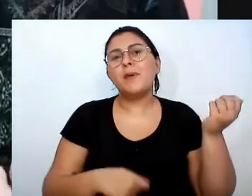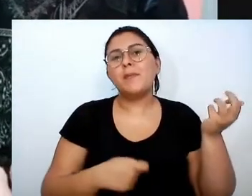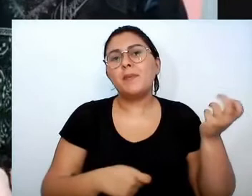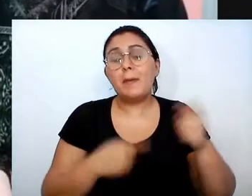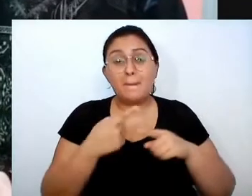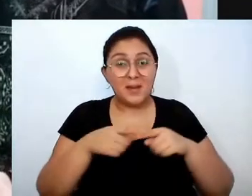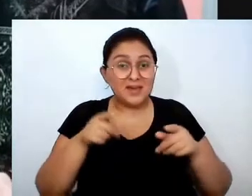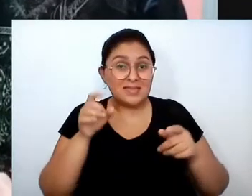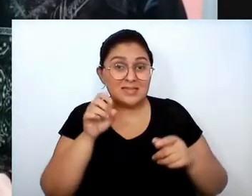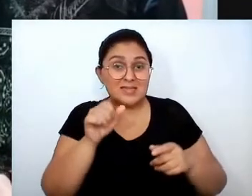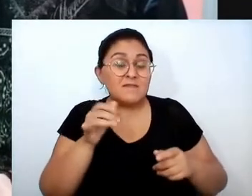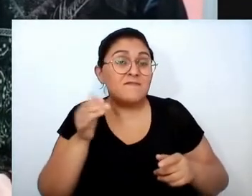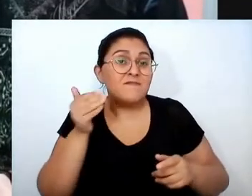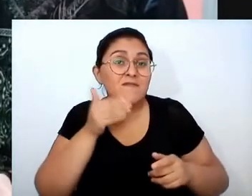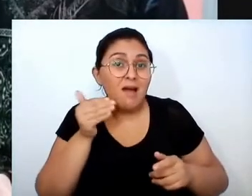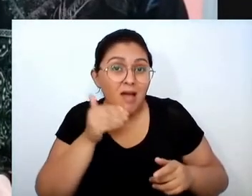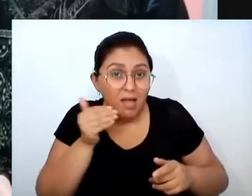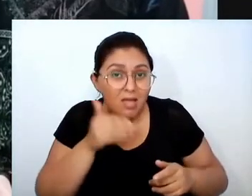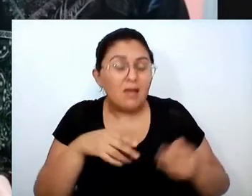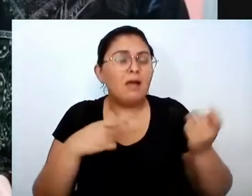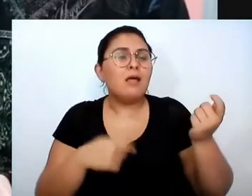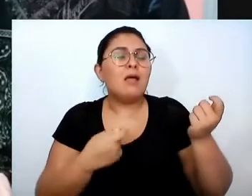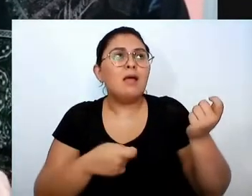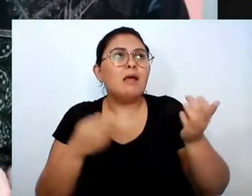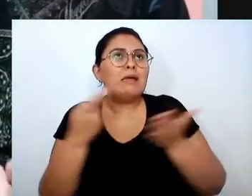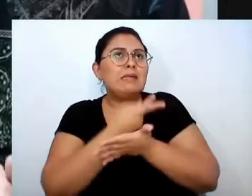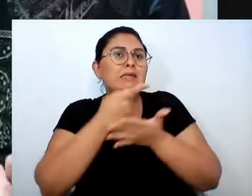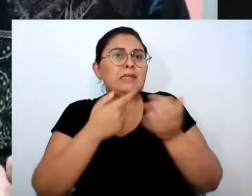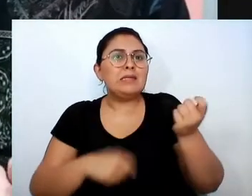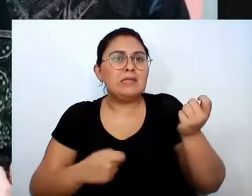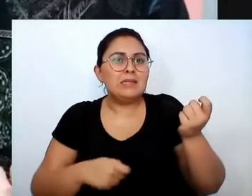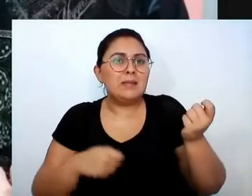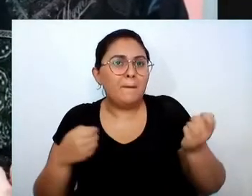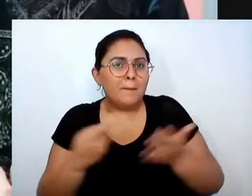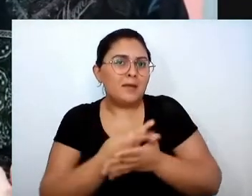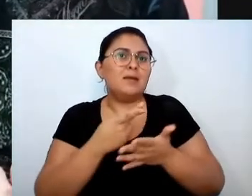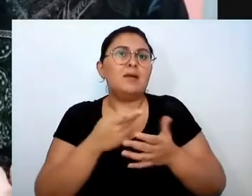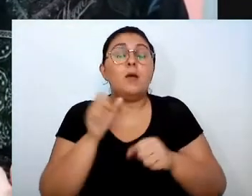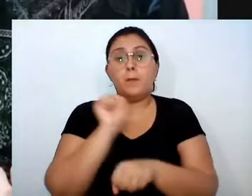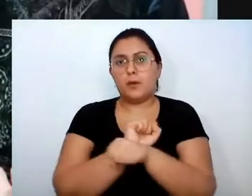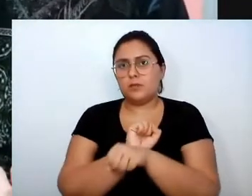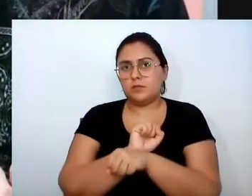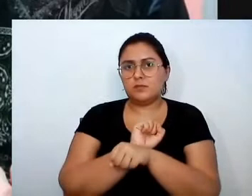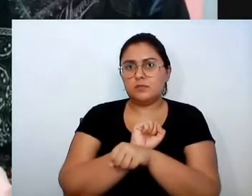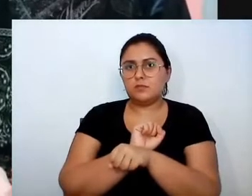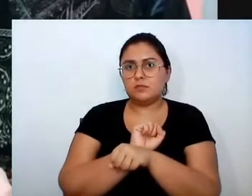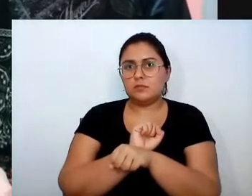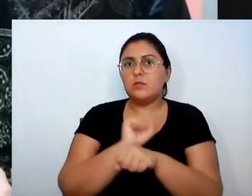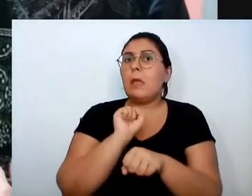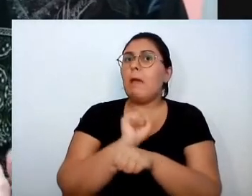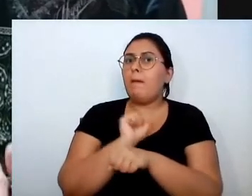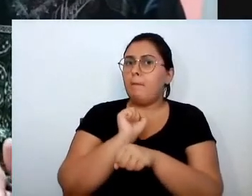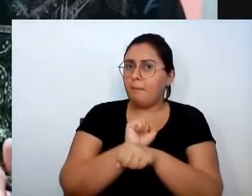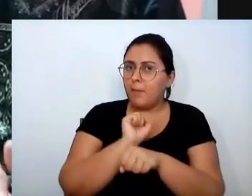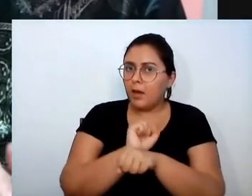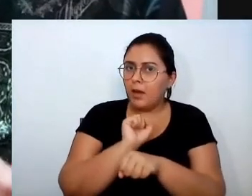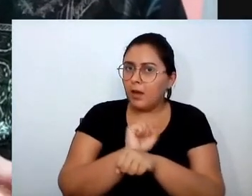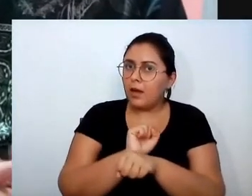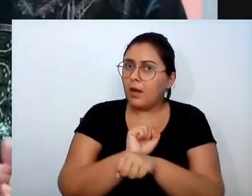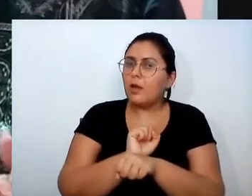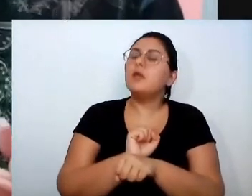tocando, aí eu recorro àquele compasso que eu parei, né, que eu falhei. Aí eu vou sim, corrigir e assim